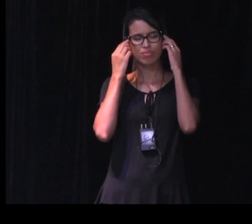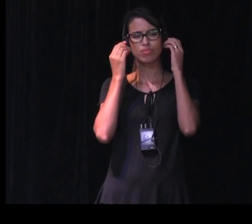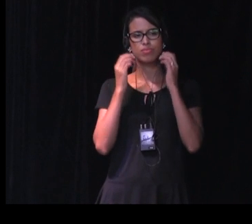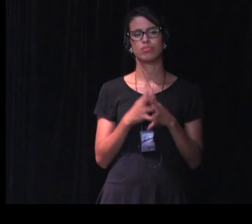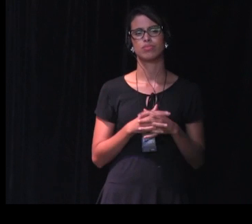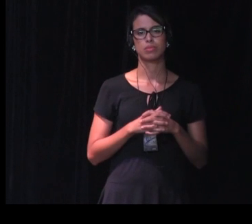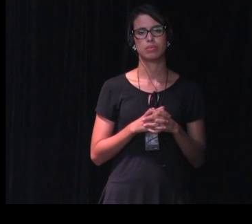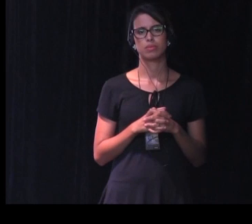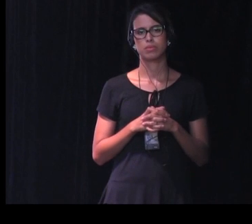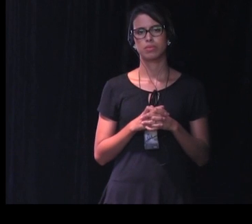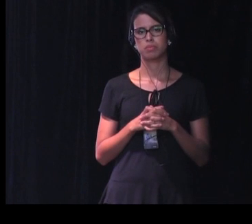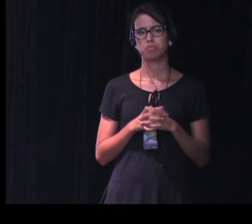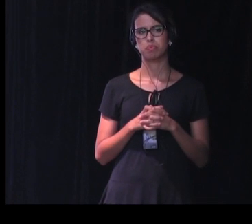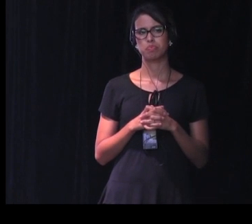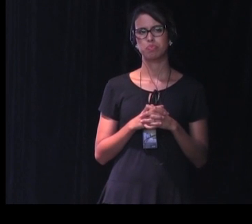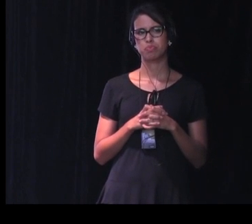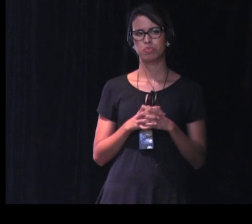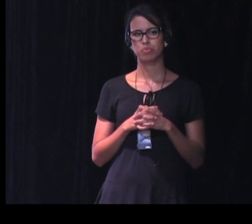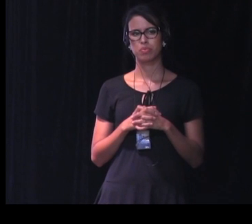Vejam só.